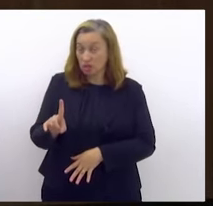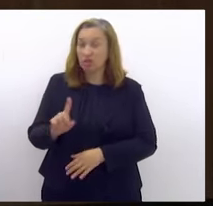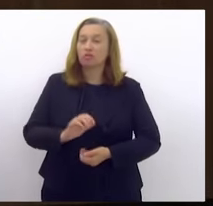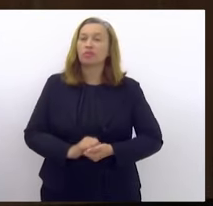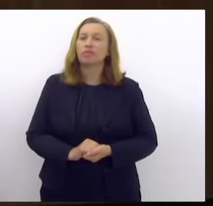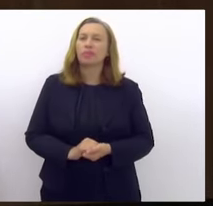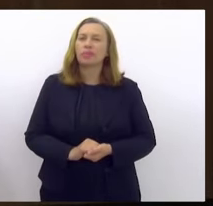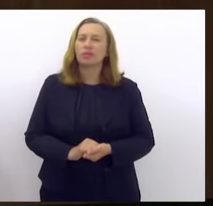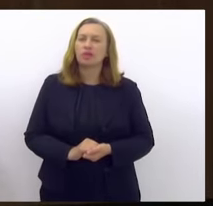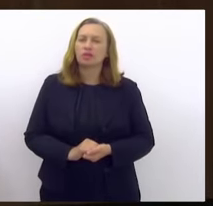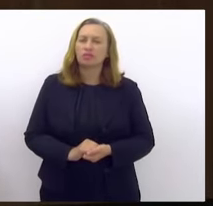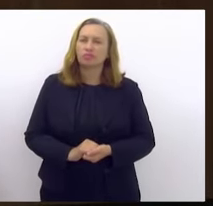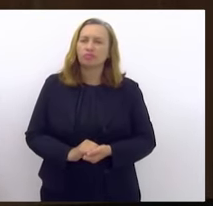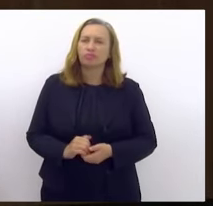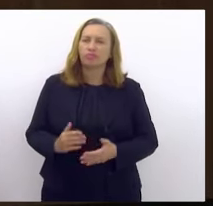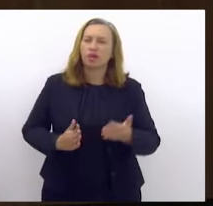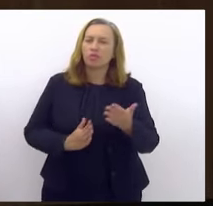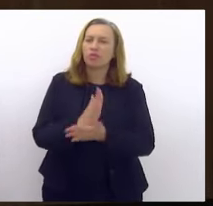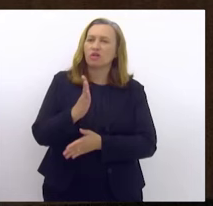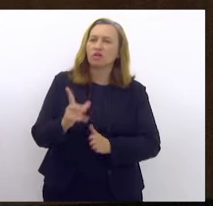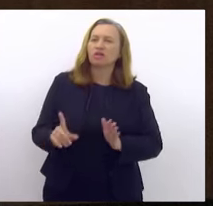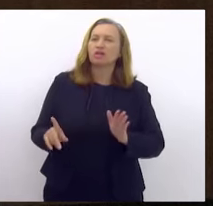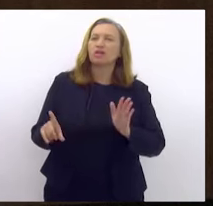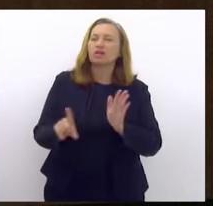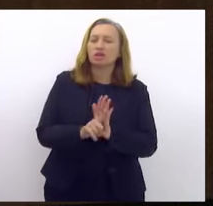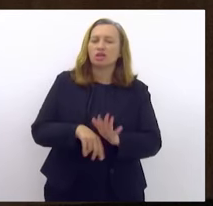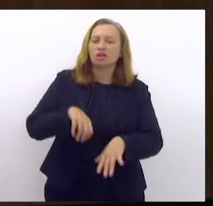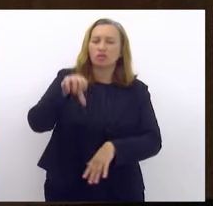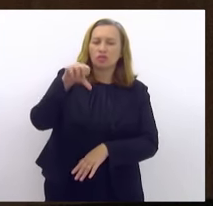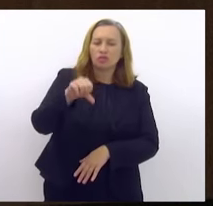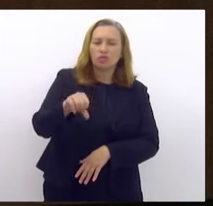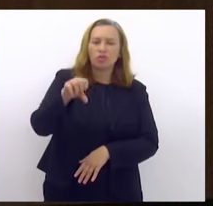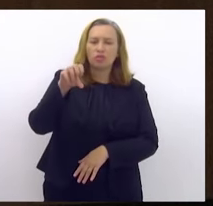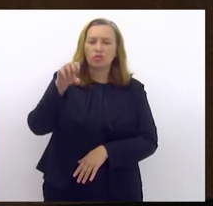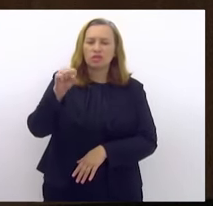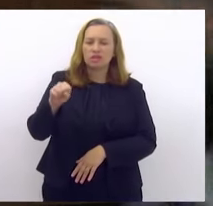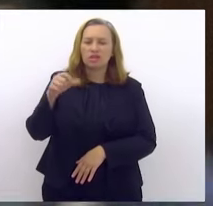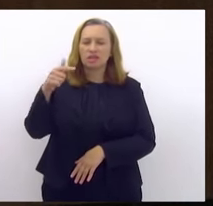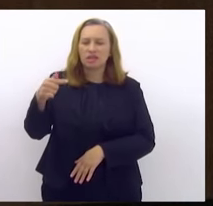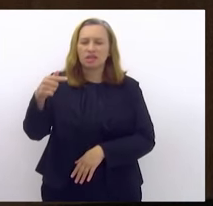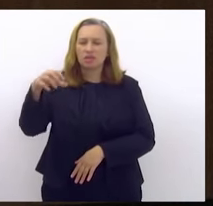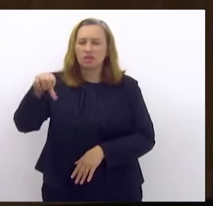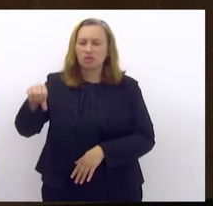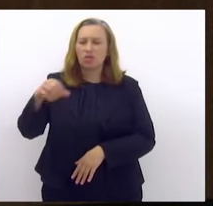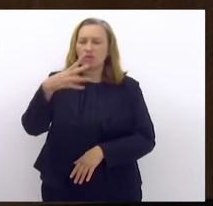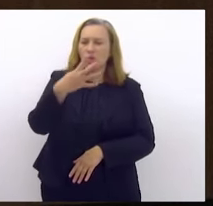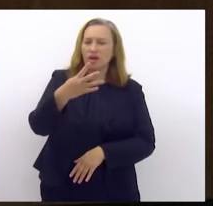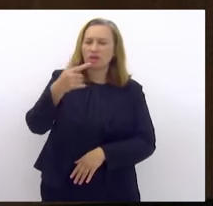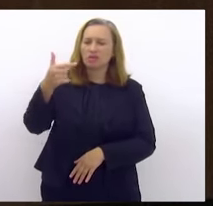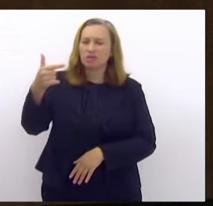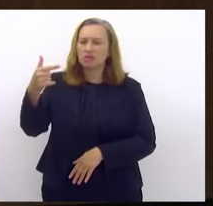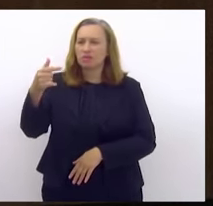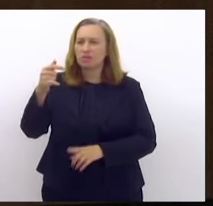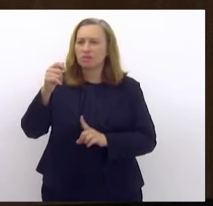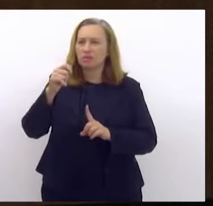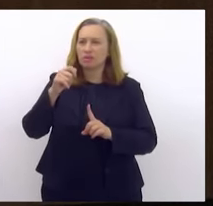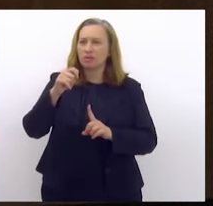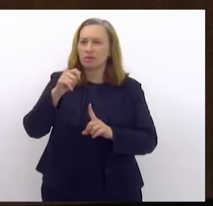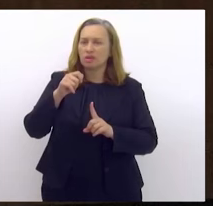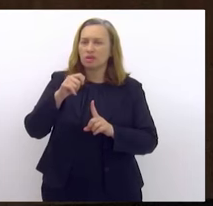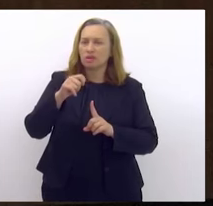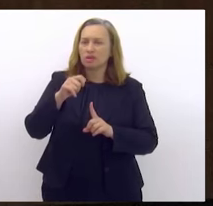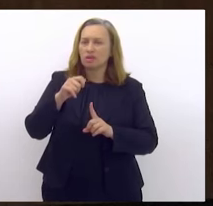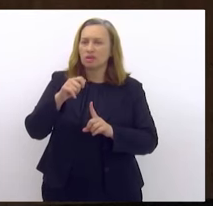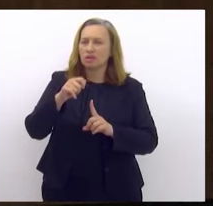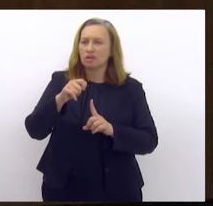categoria, conforme aprovado em lei número 9.769, dia 4/7/2022. É uma grande conquista